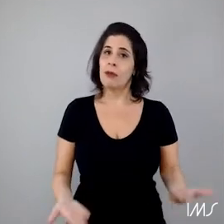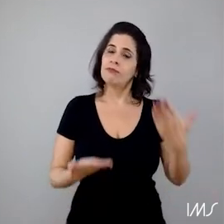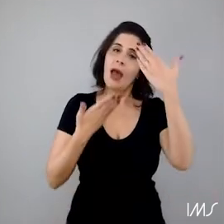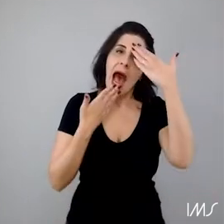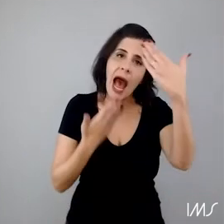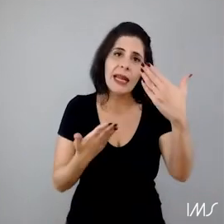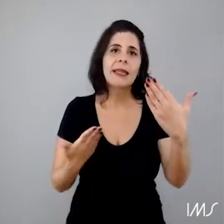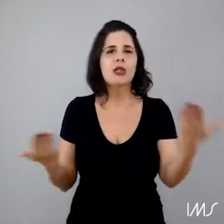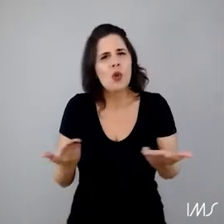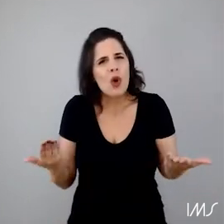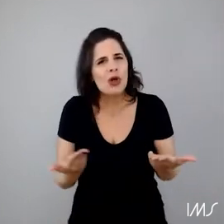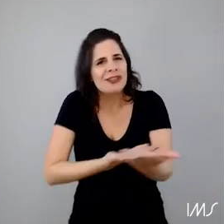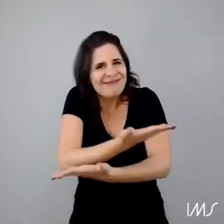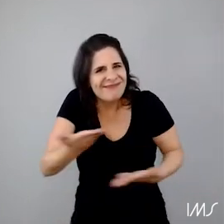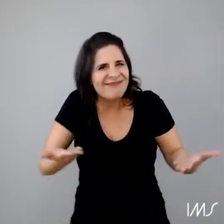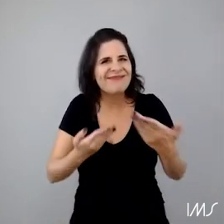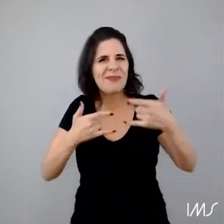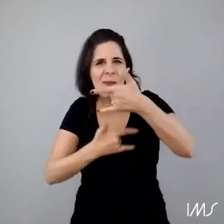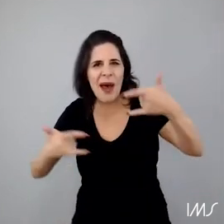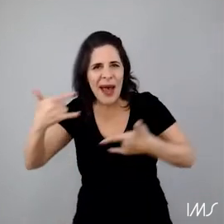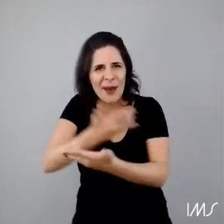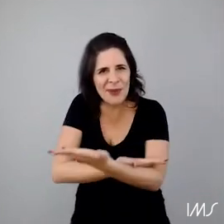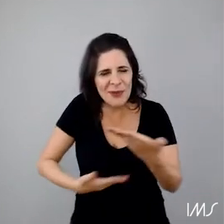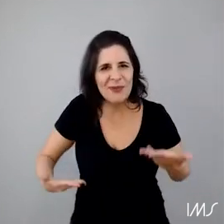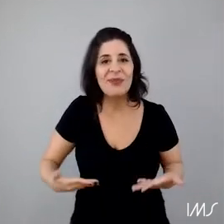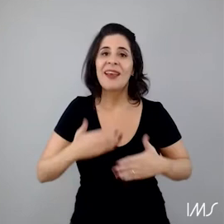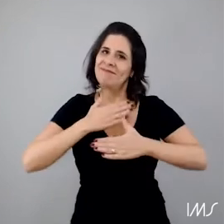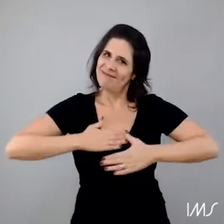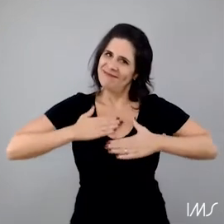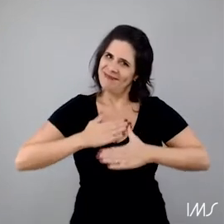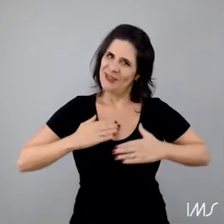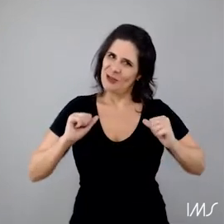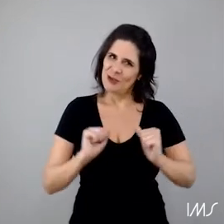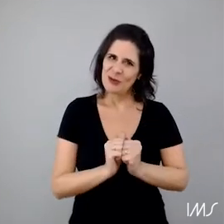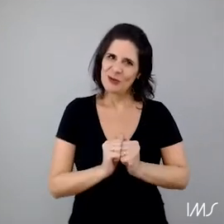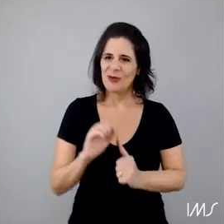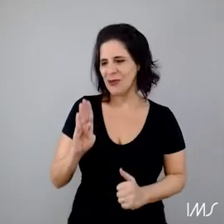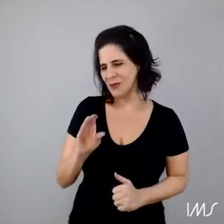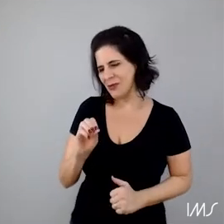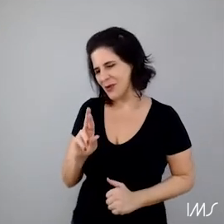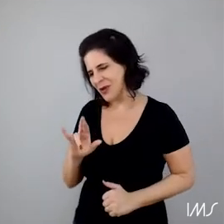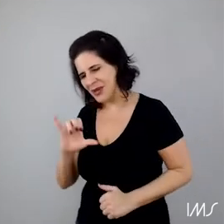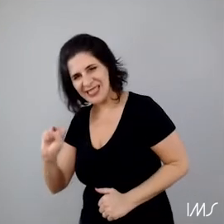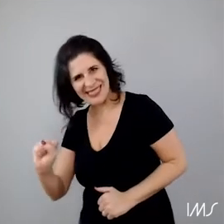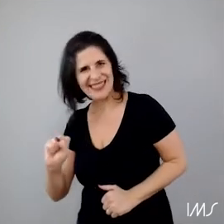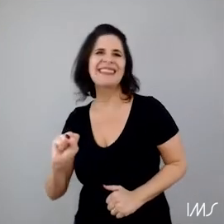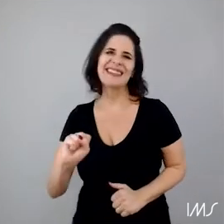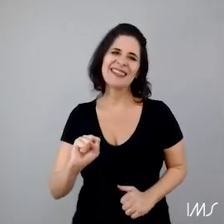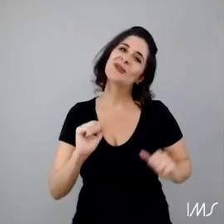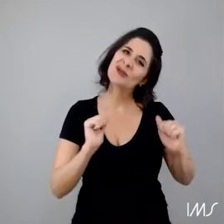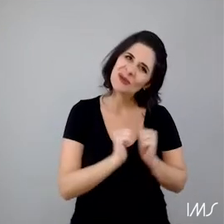estar presente nessa mesa, grande satisfação estar junto com Boris Kossoy